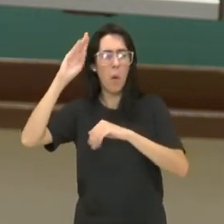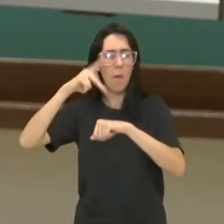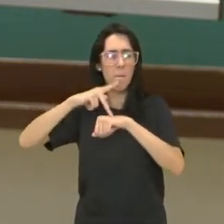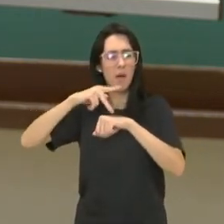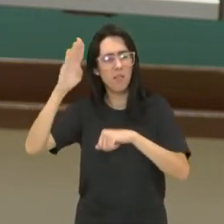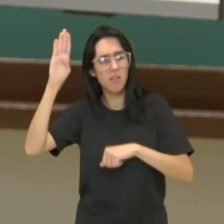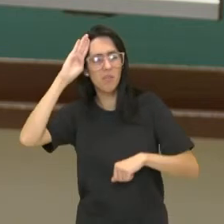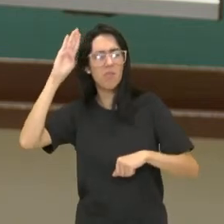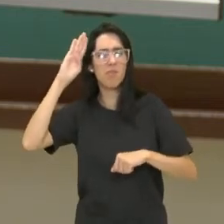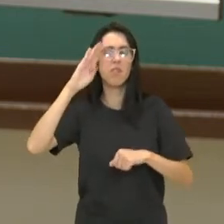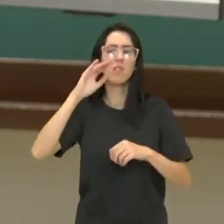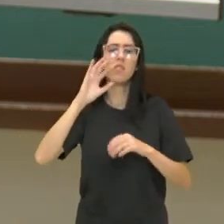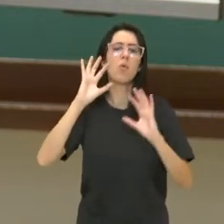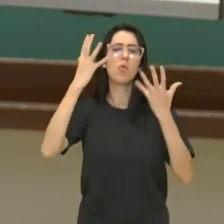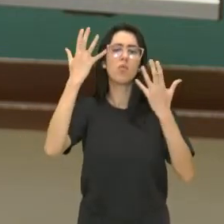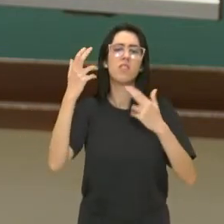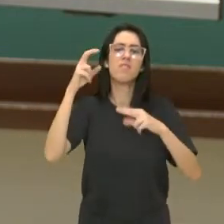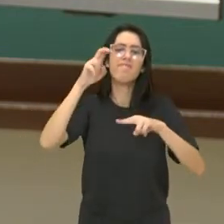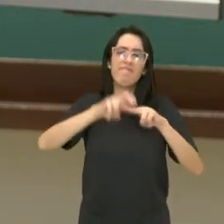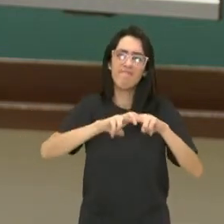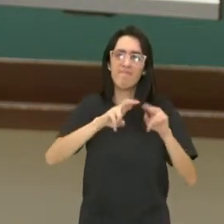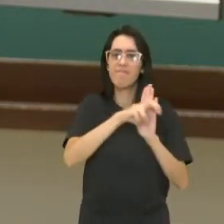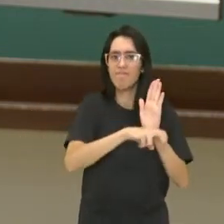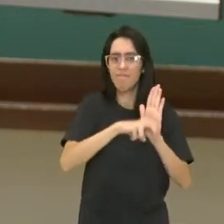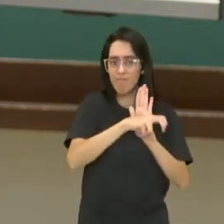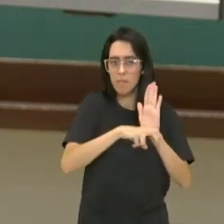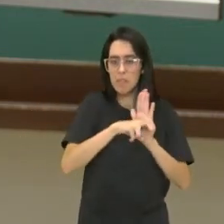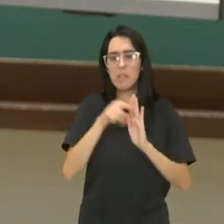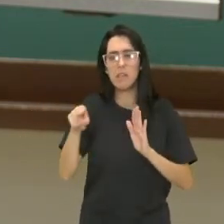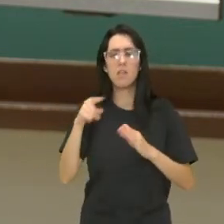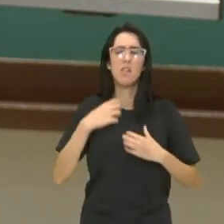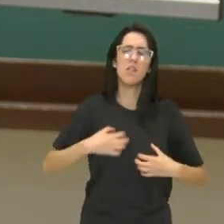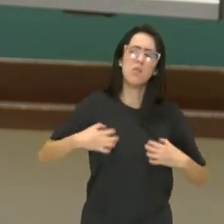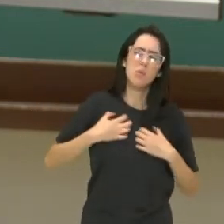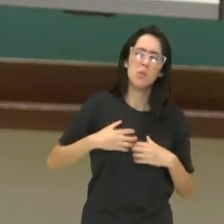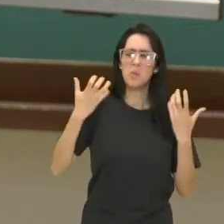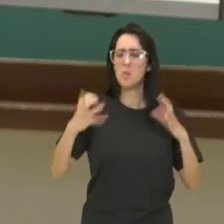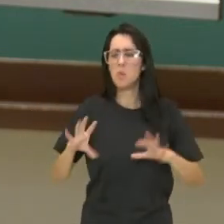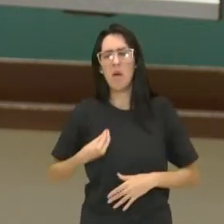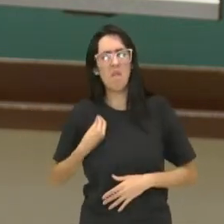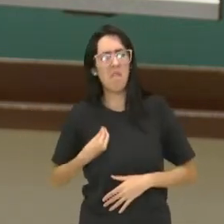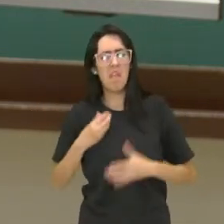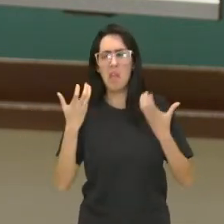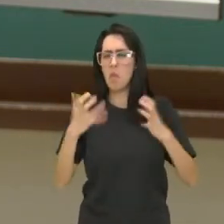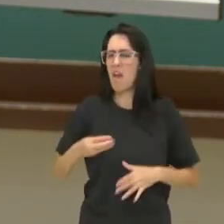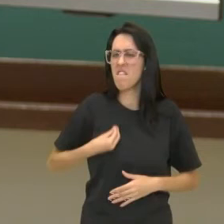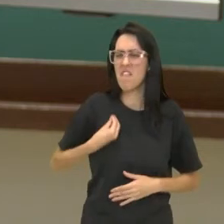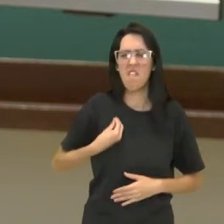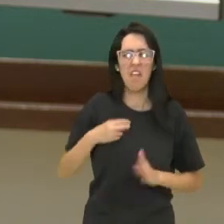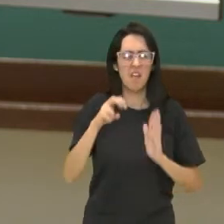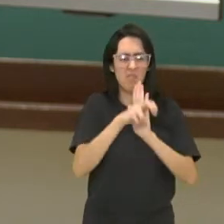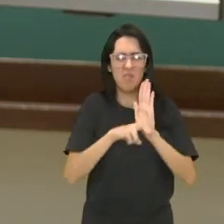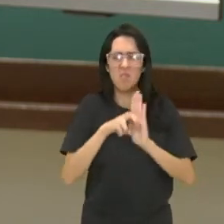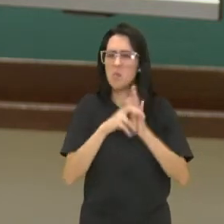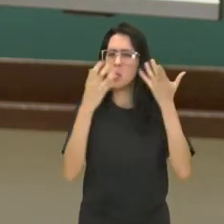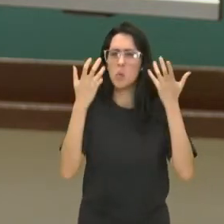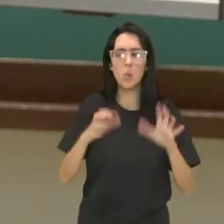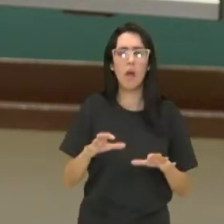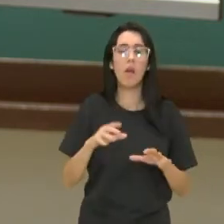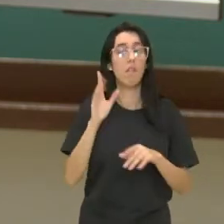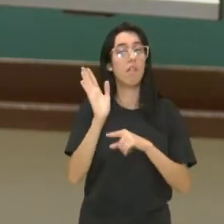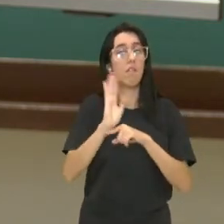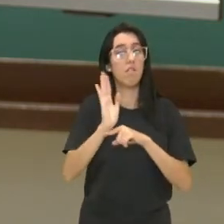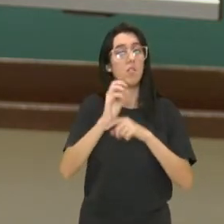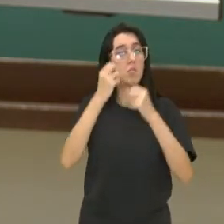ai, não quero viver, e o filme se enrola, se envolve em tudo isso, em todo